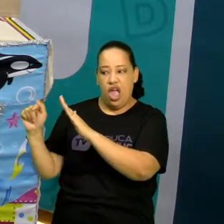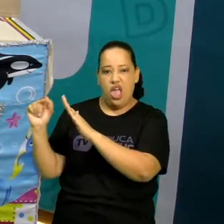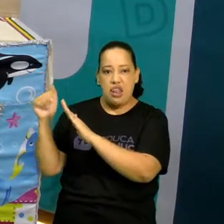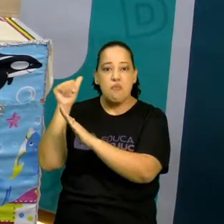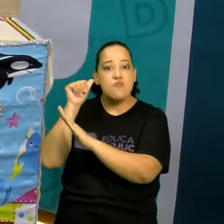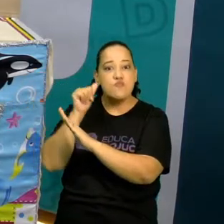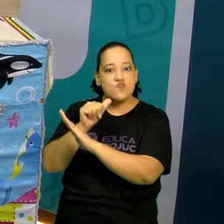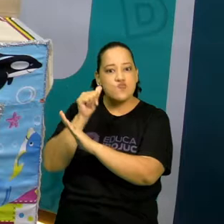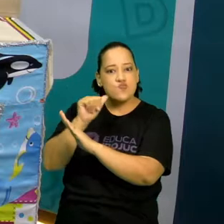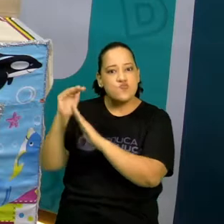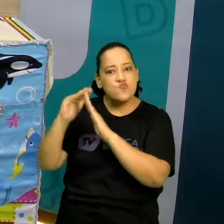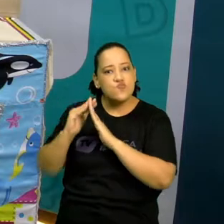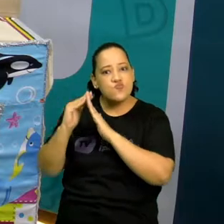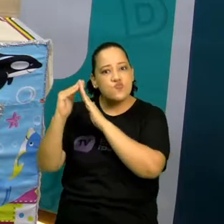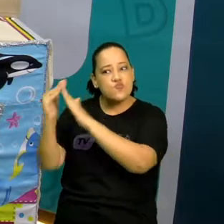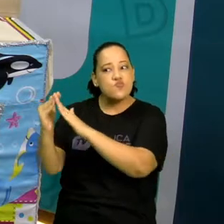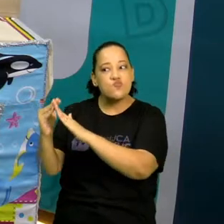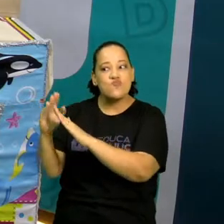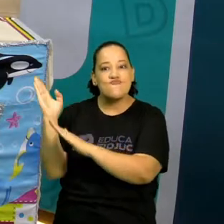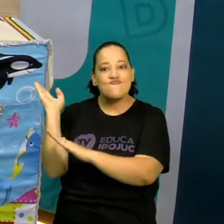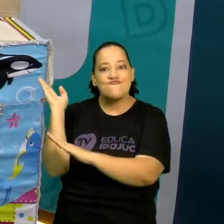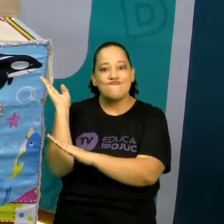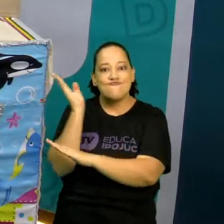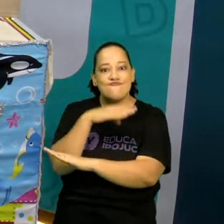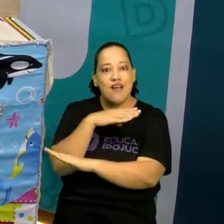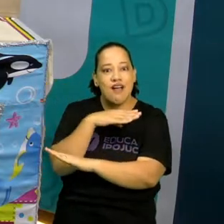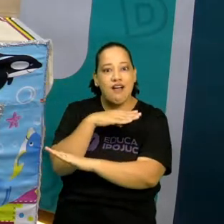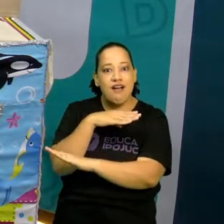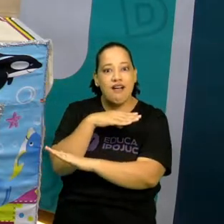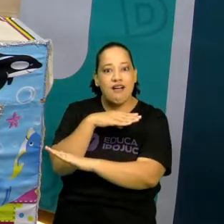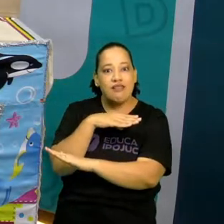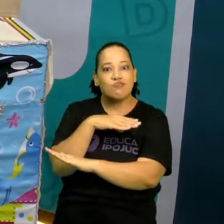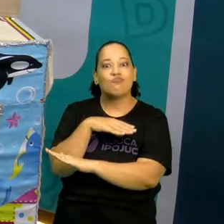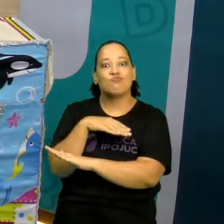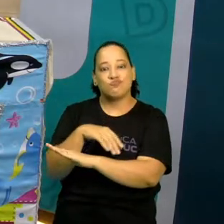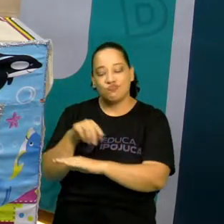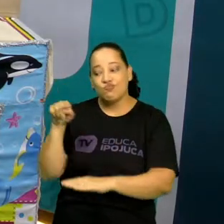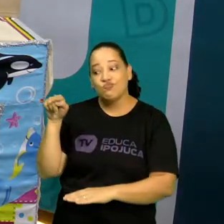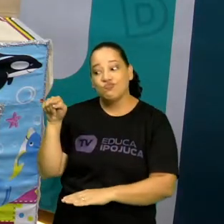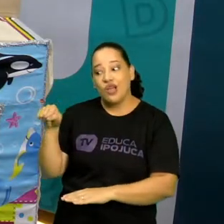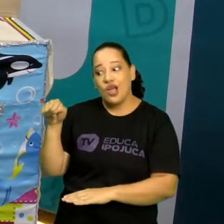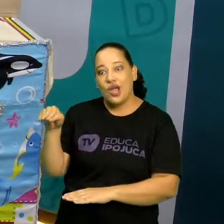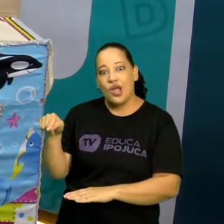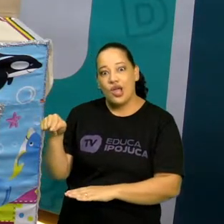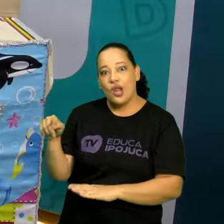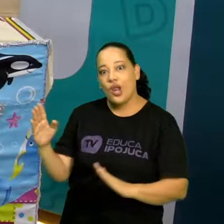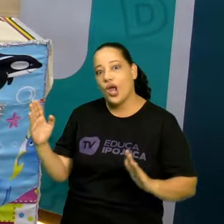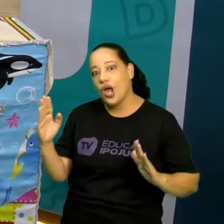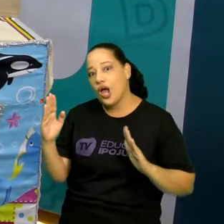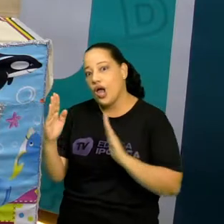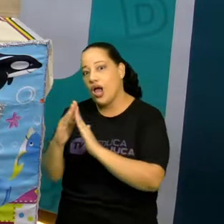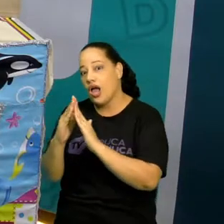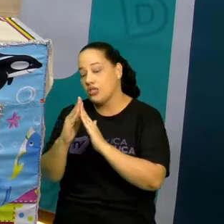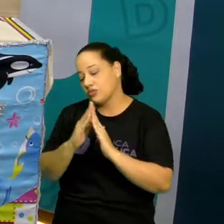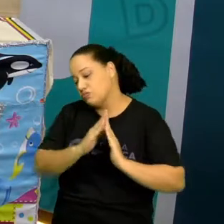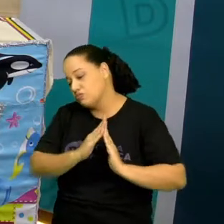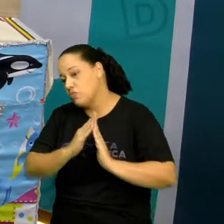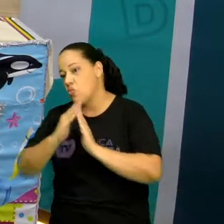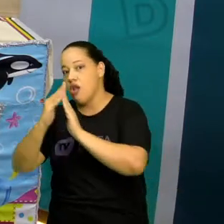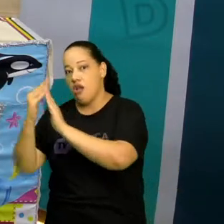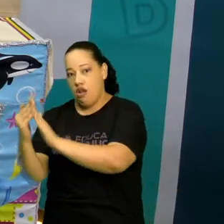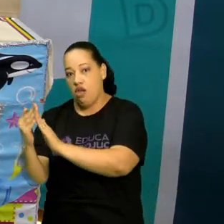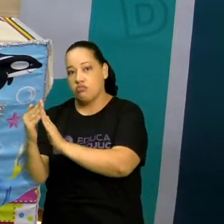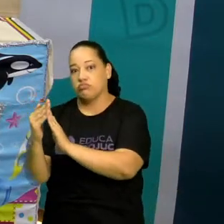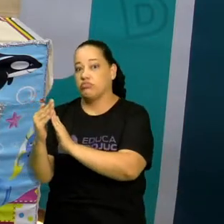vizinha era era ela morava do lado